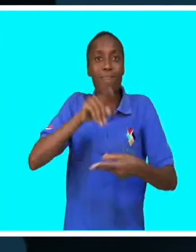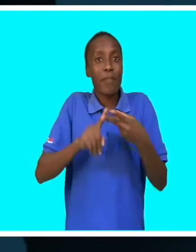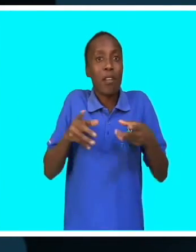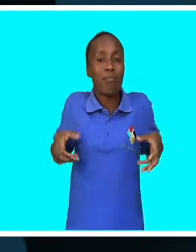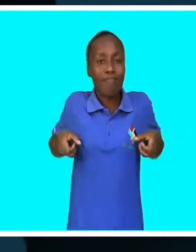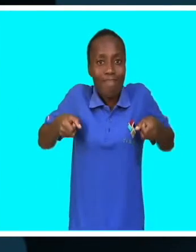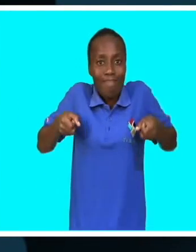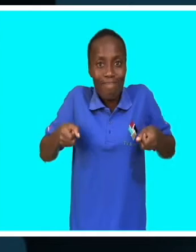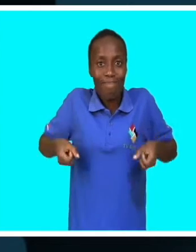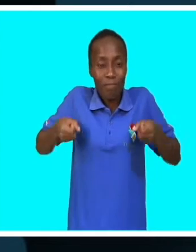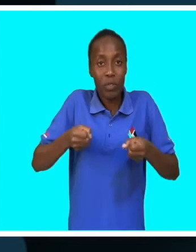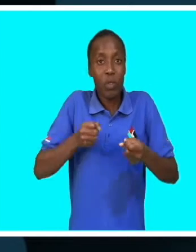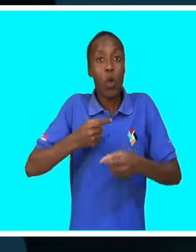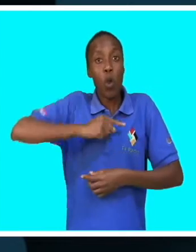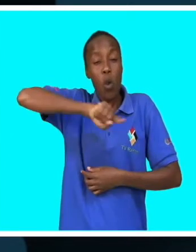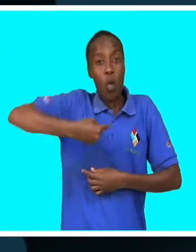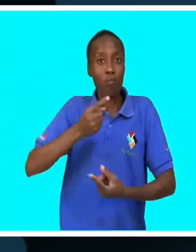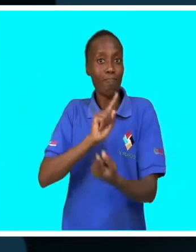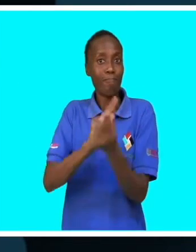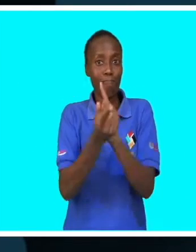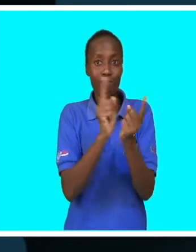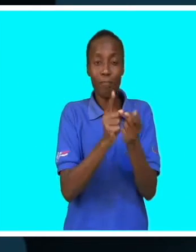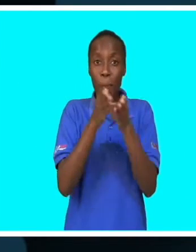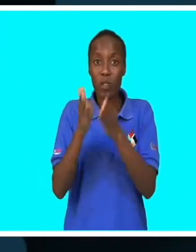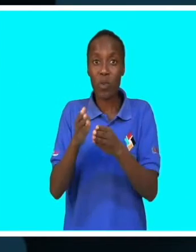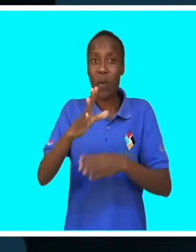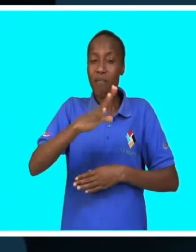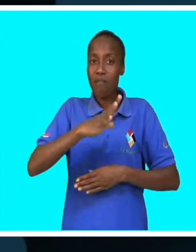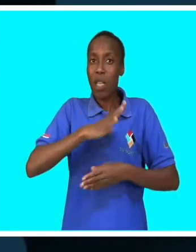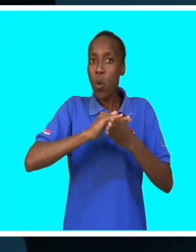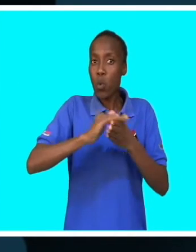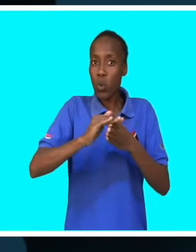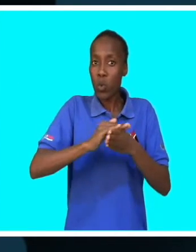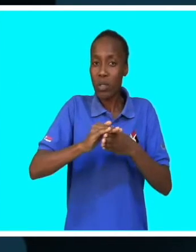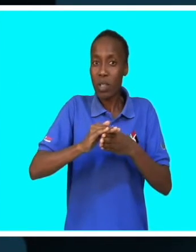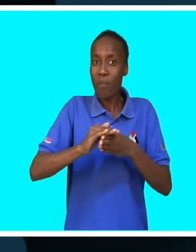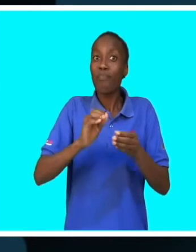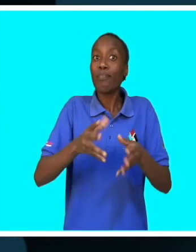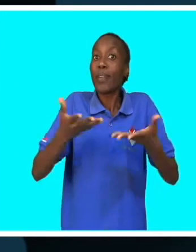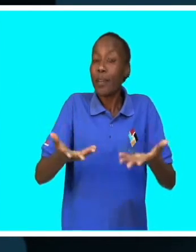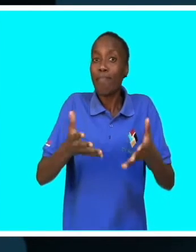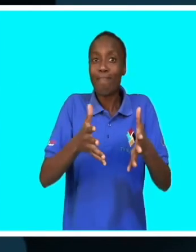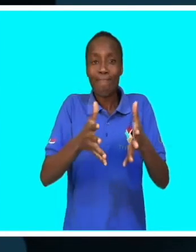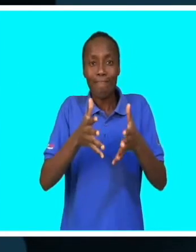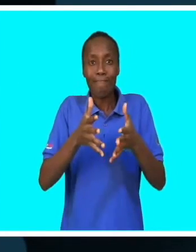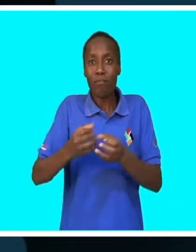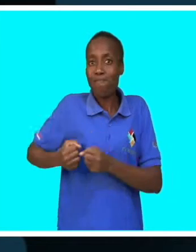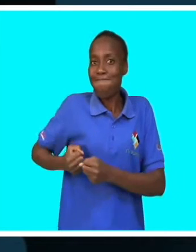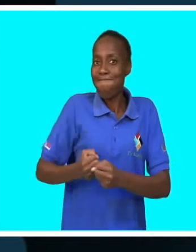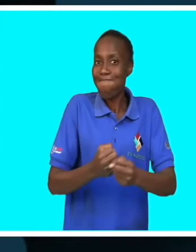porque nós até encontramos pessoas com próteses feitas de tronco.